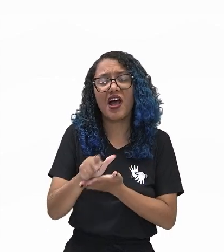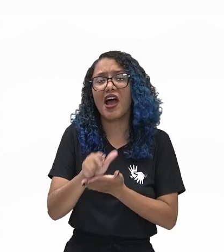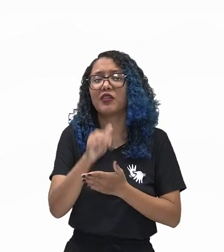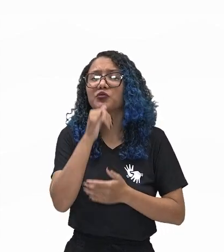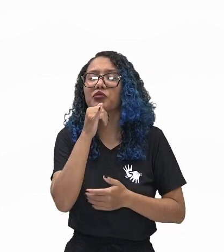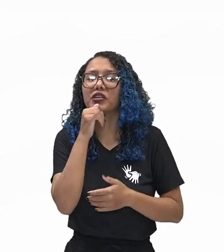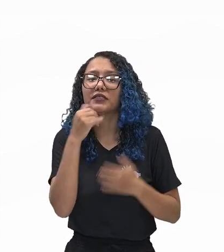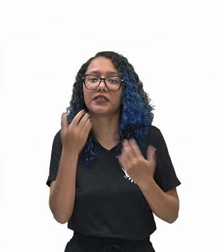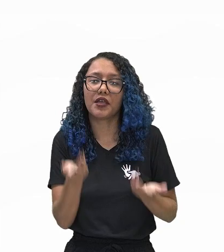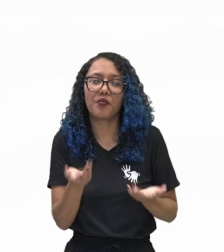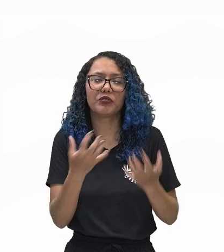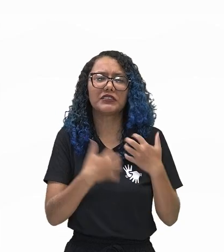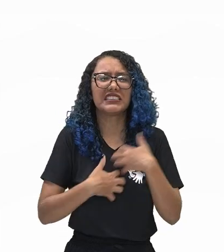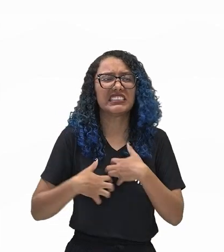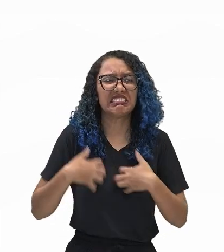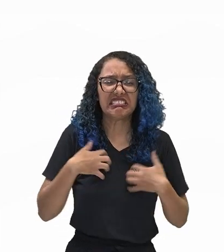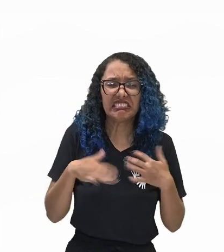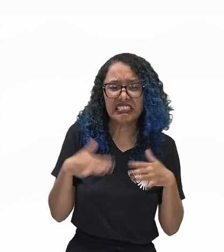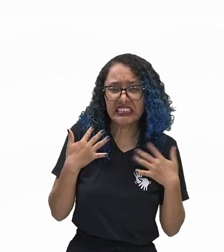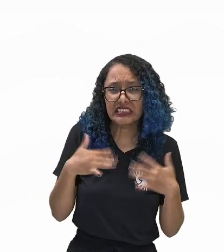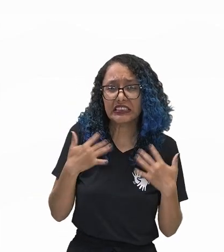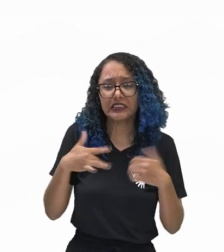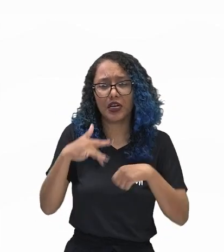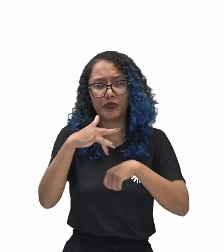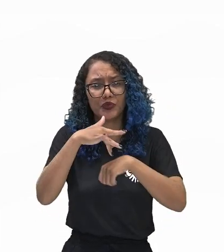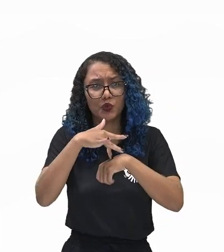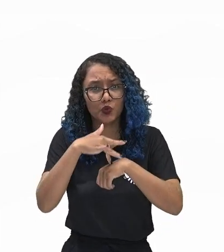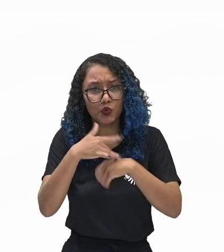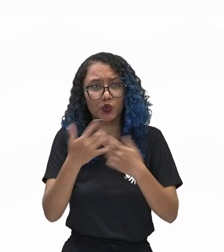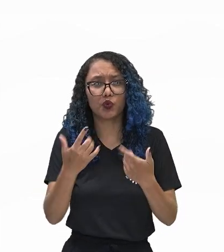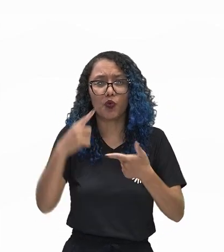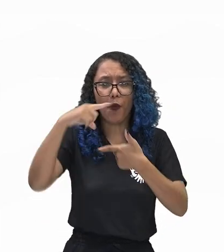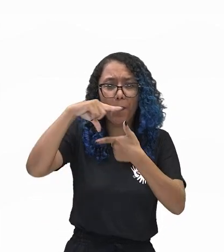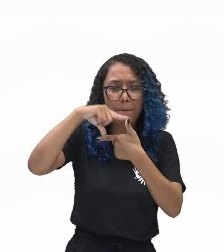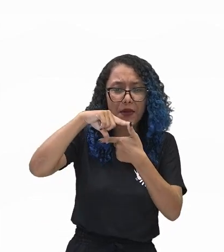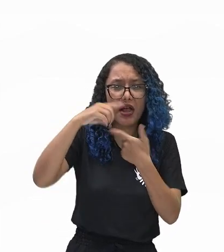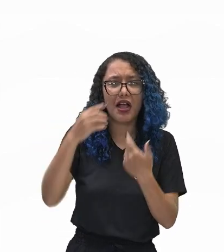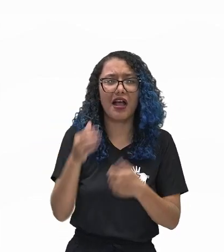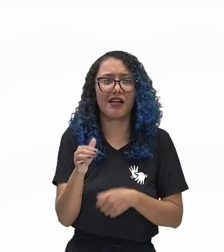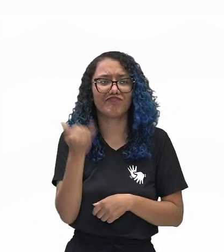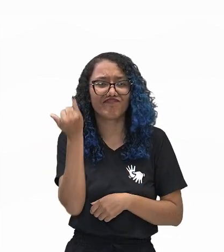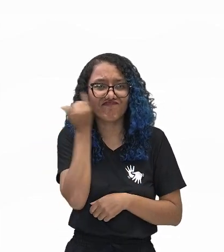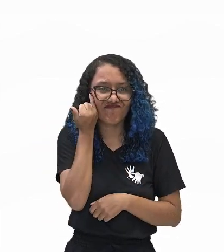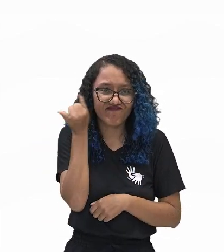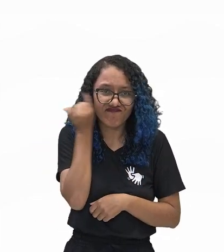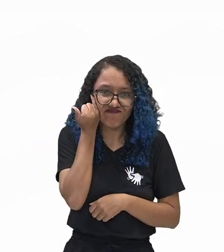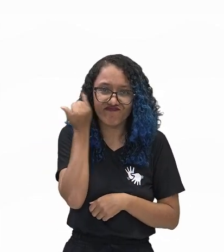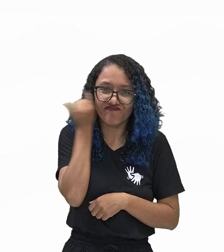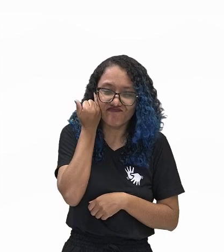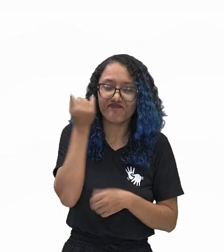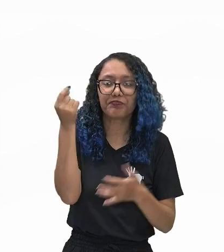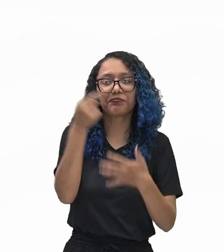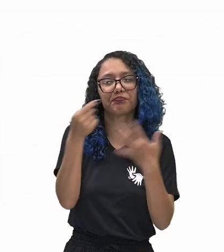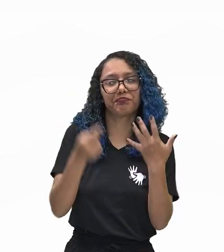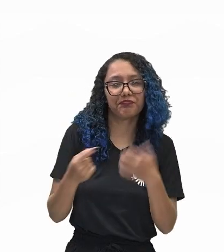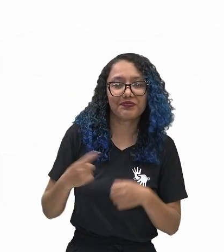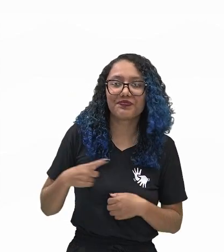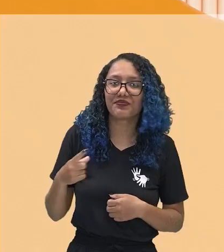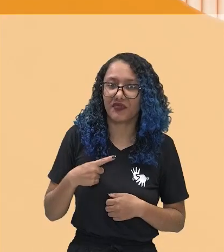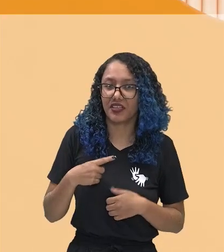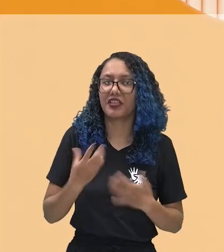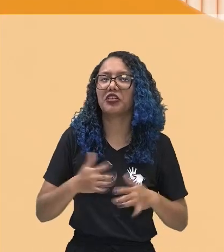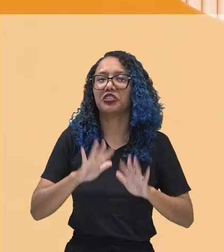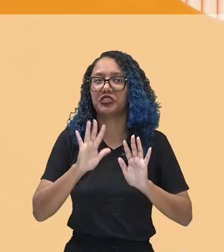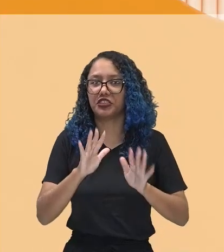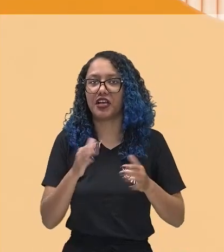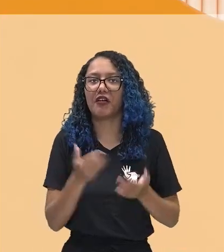exemplo, o desespero, o absurdo, a alienação e o tédio. Então, O Kierkegaard já começa